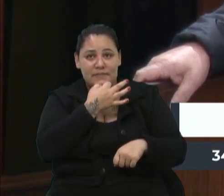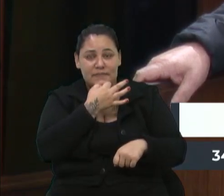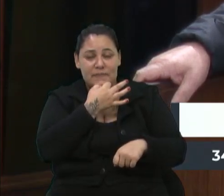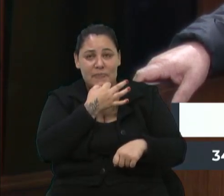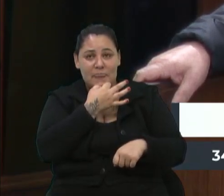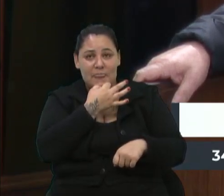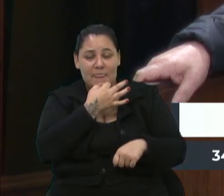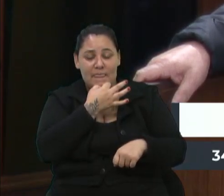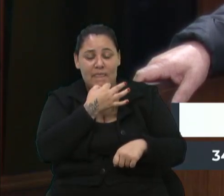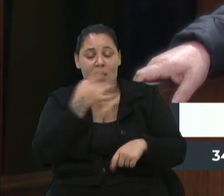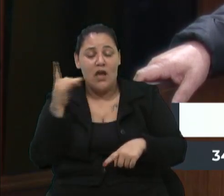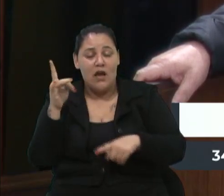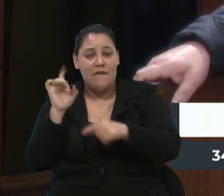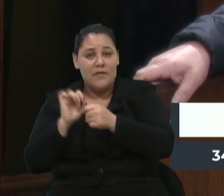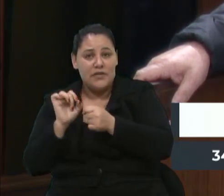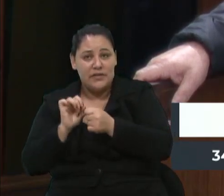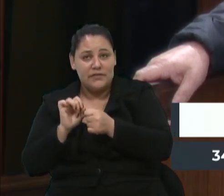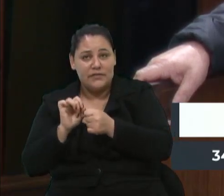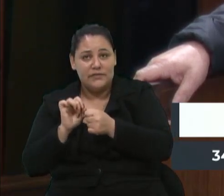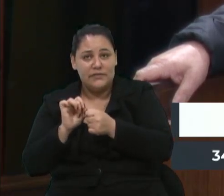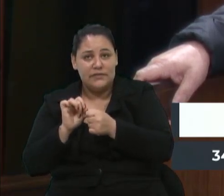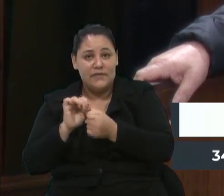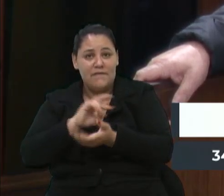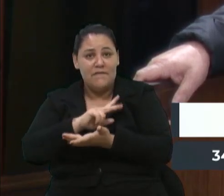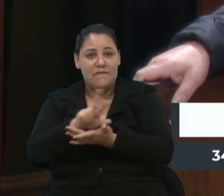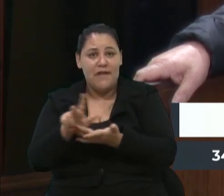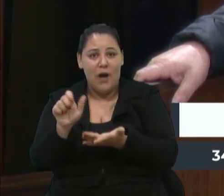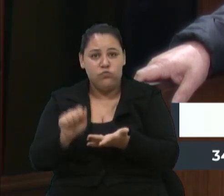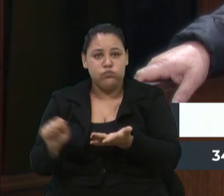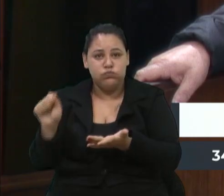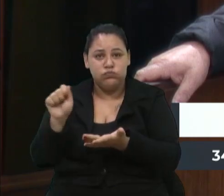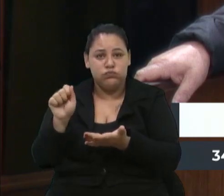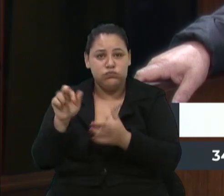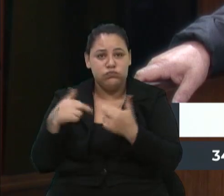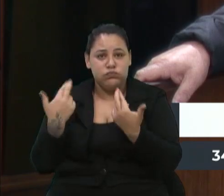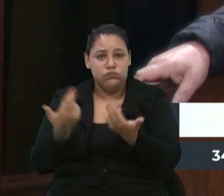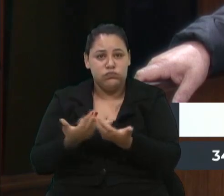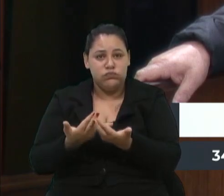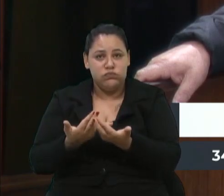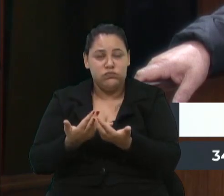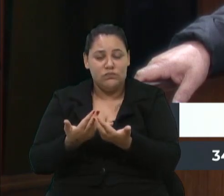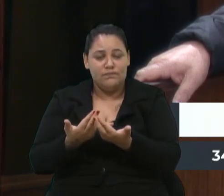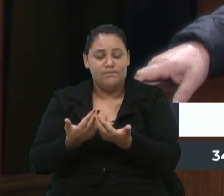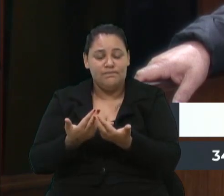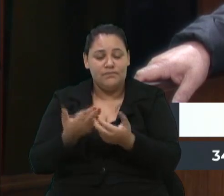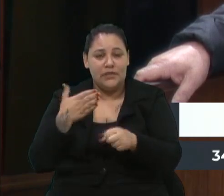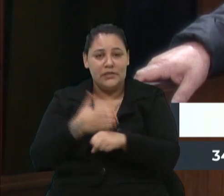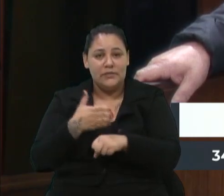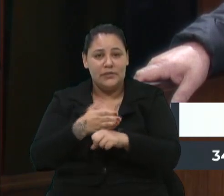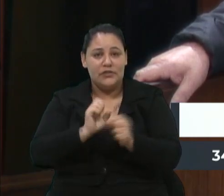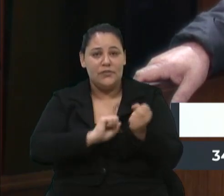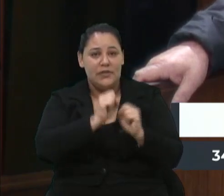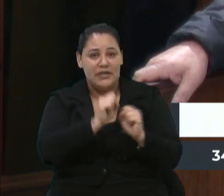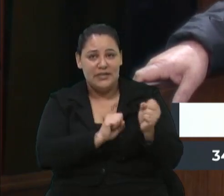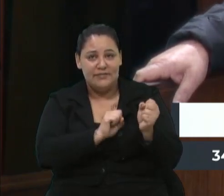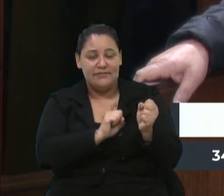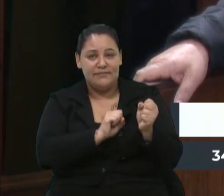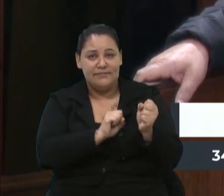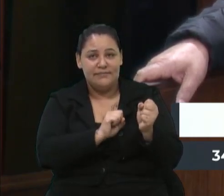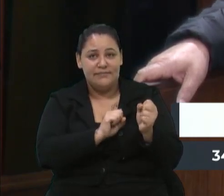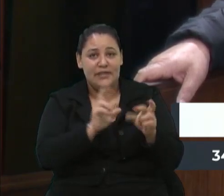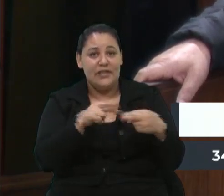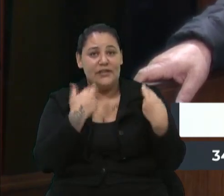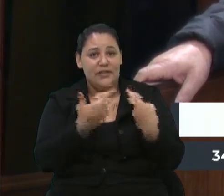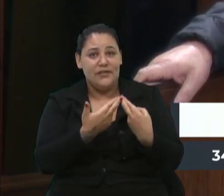foi feito várias assembleias em porta de fábrica, assembleia numa sexta-feira,